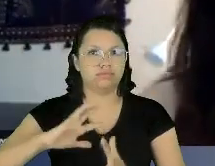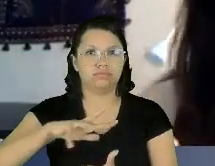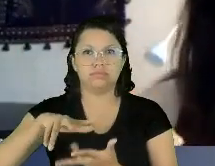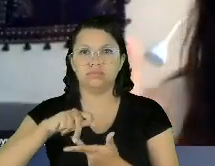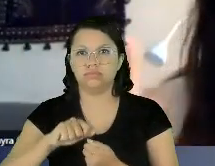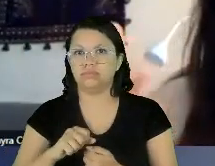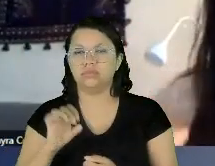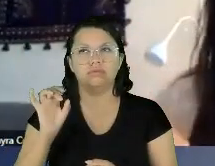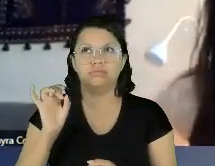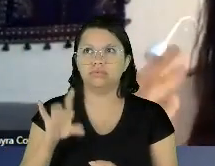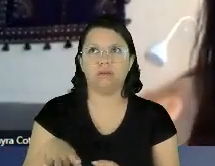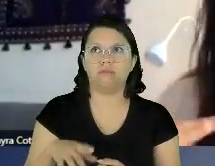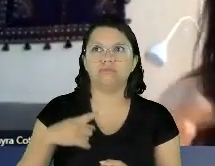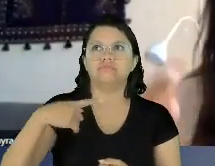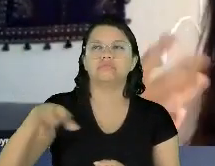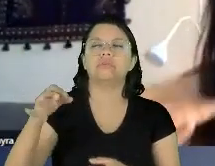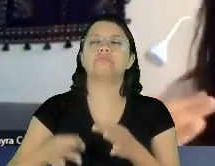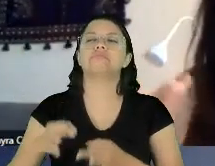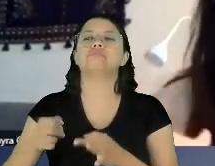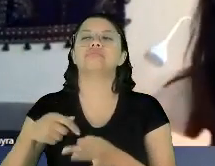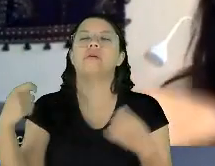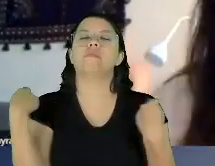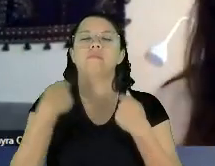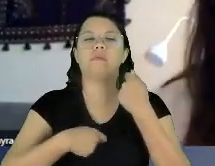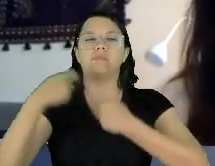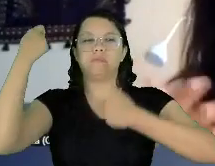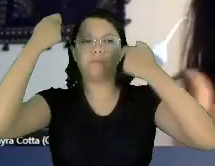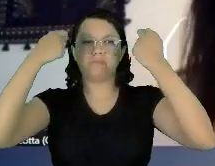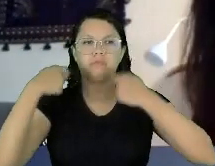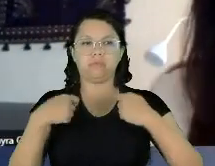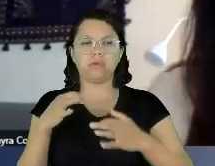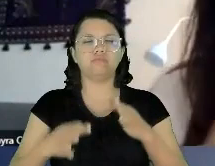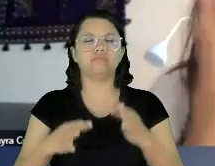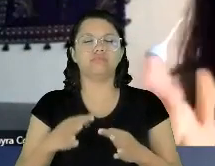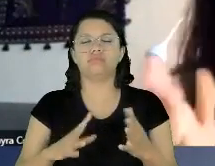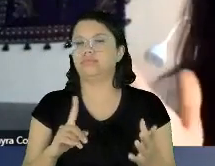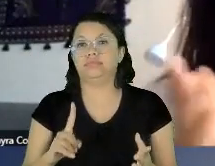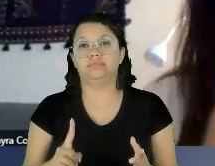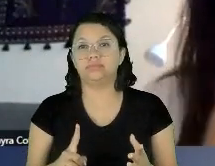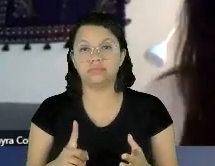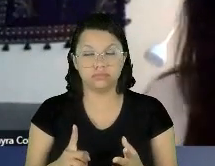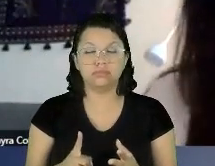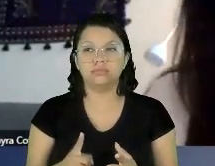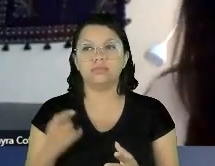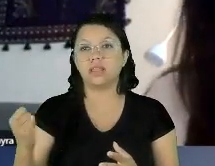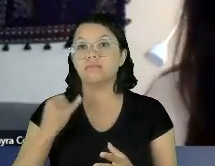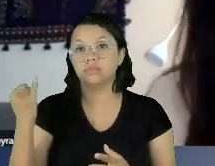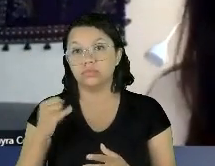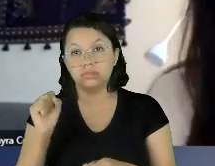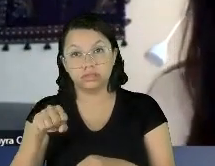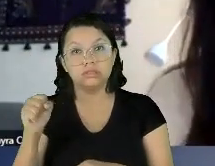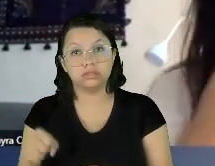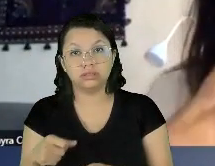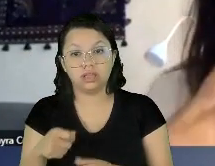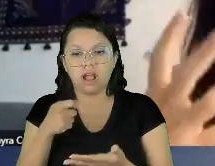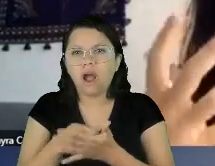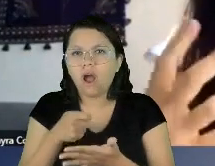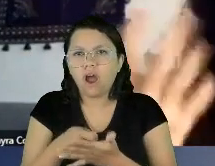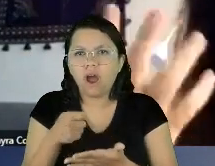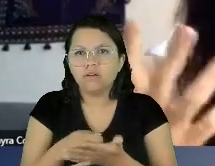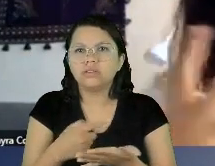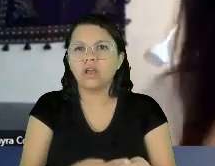não só quando o magistrado veste a toga e vai julgar. Isso é muito importante, esse tipo